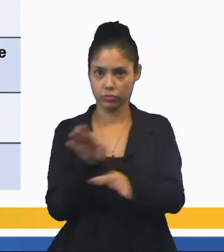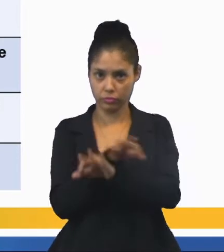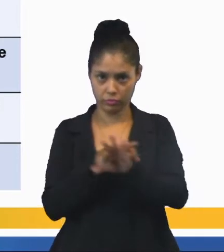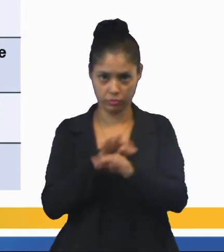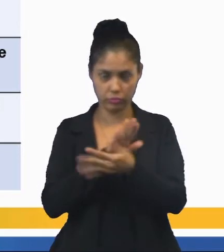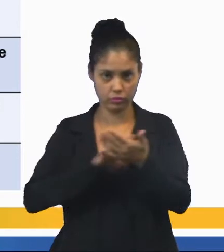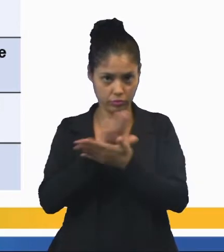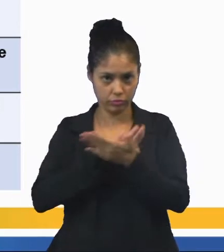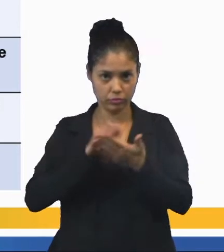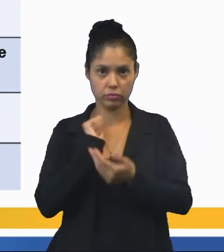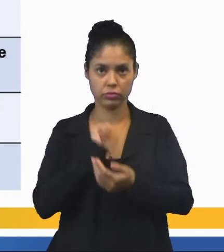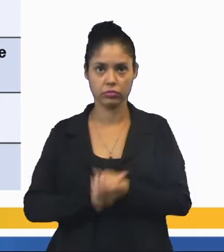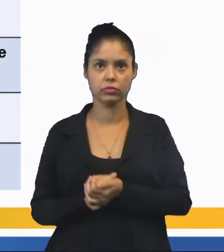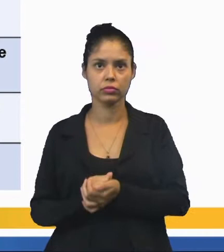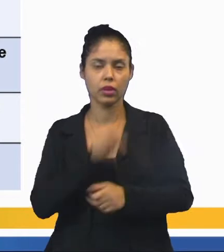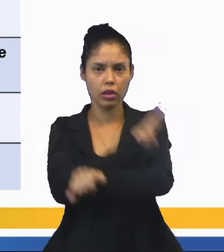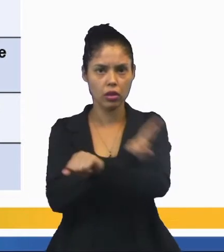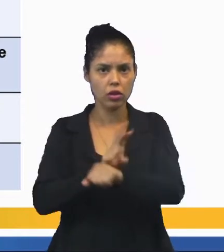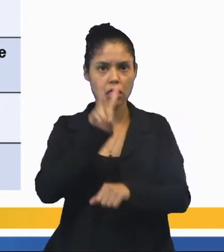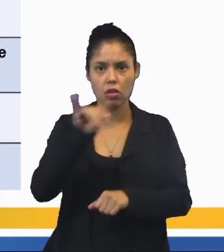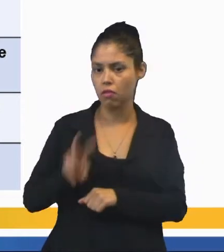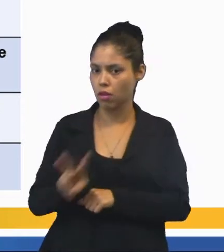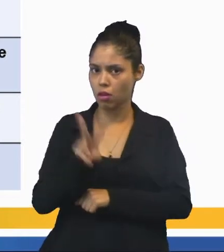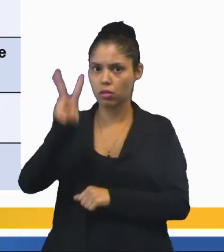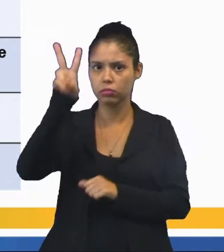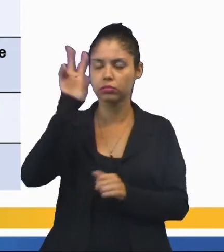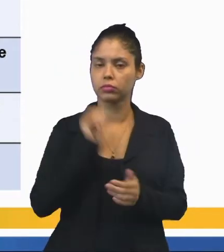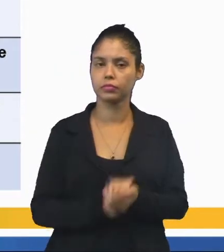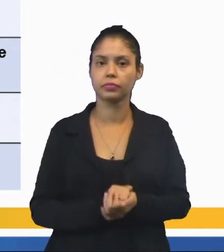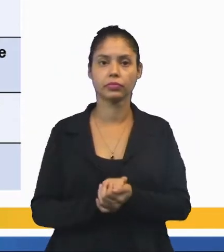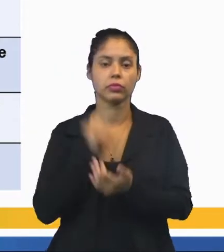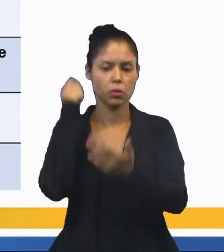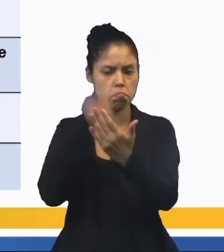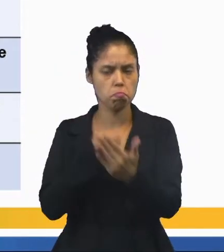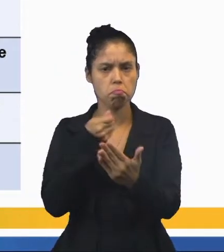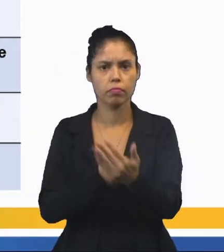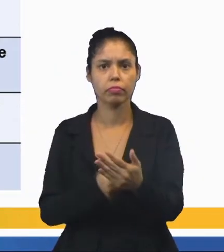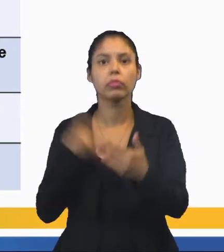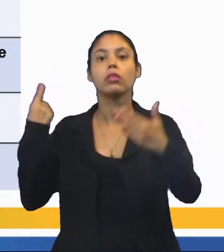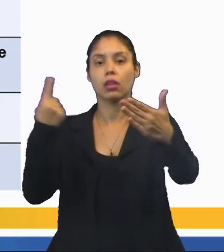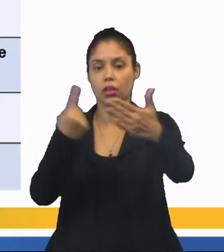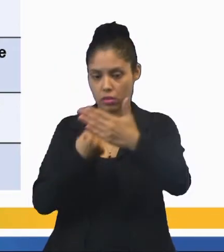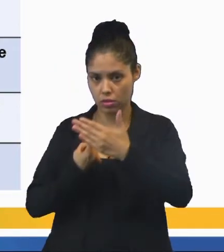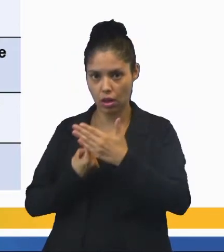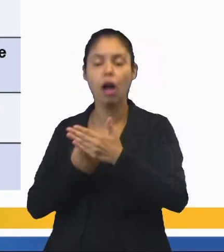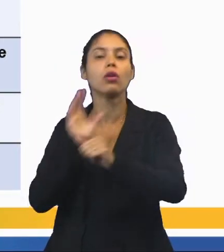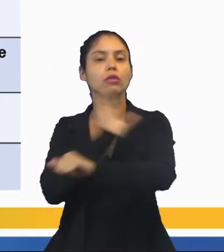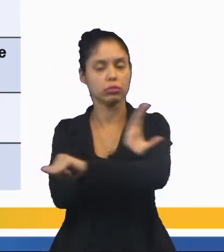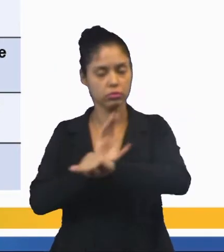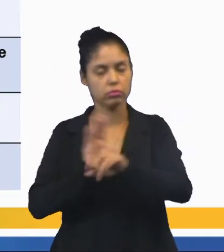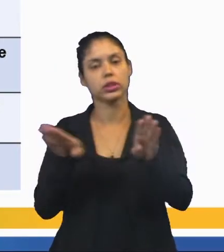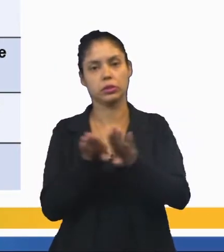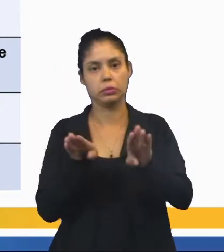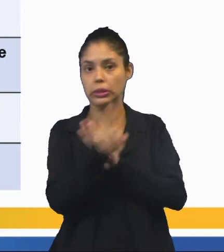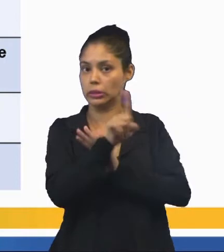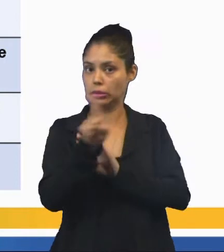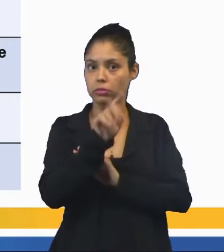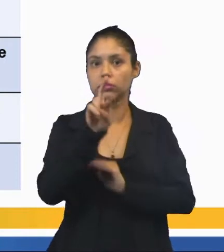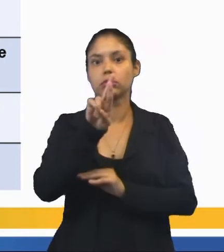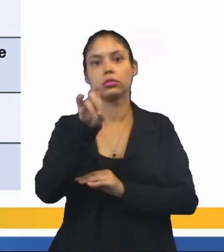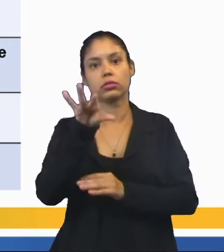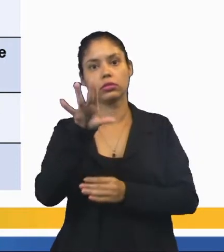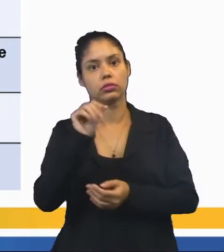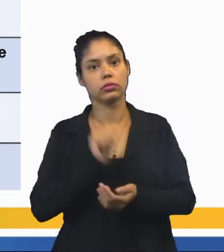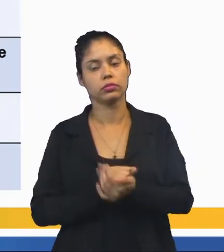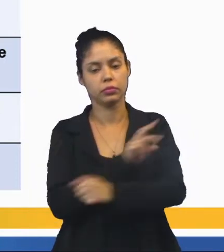A cultura religiosa não impõe valores. Ela também acolhe contribuições da cultura não religiosa. Puxa vida, a